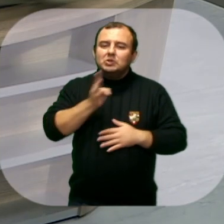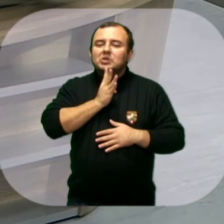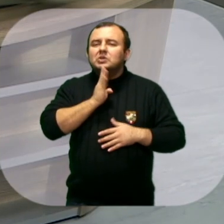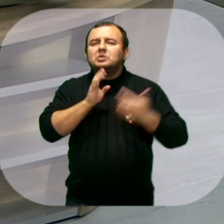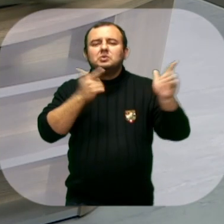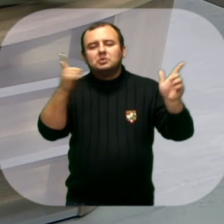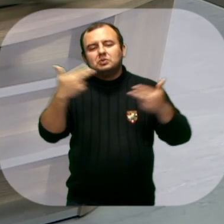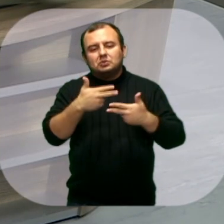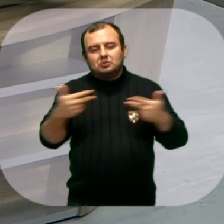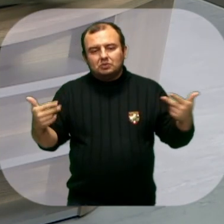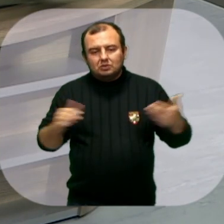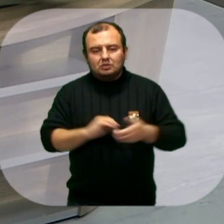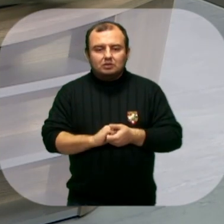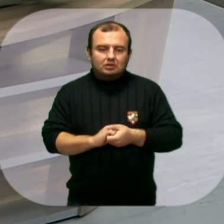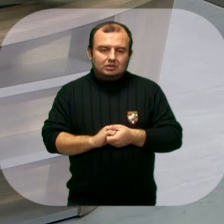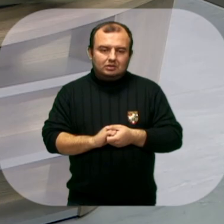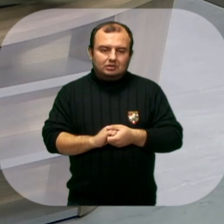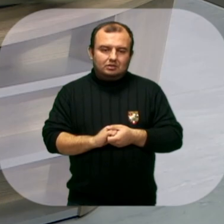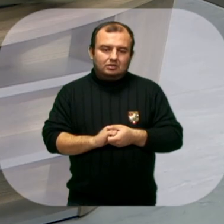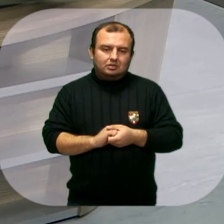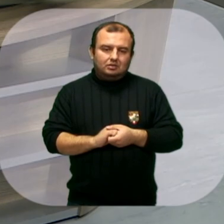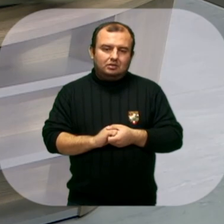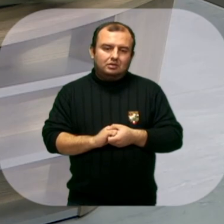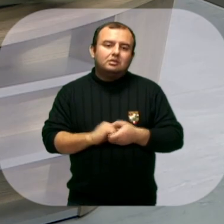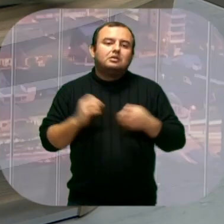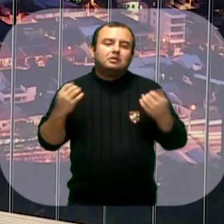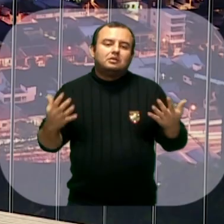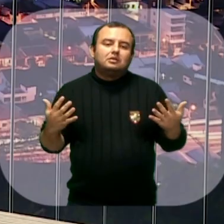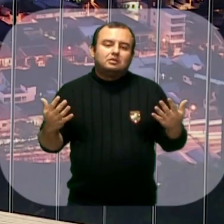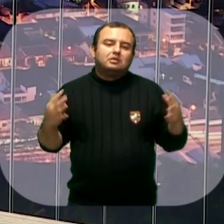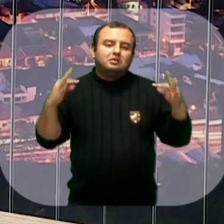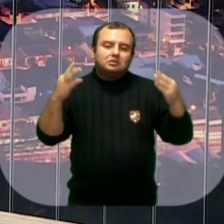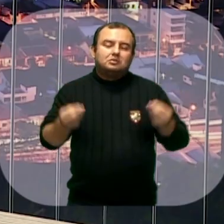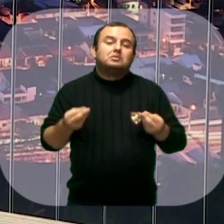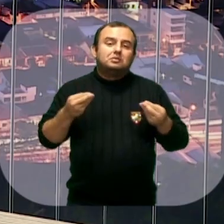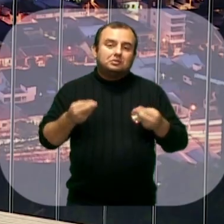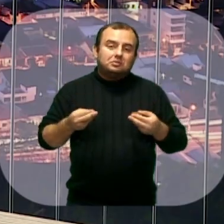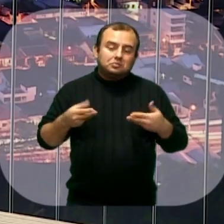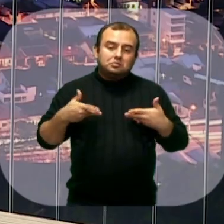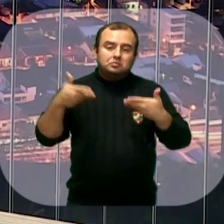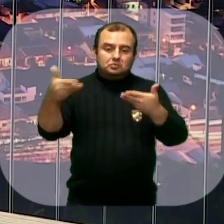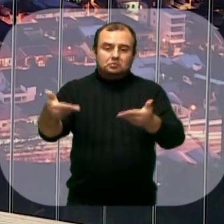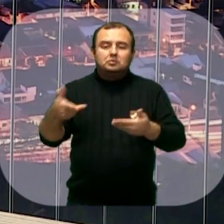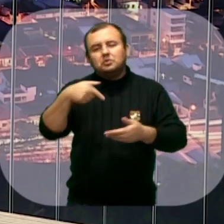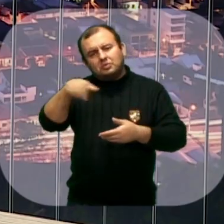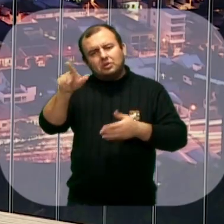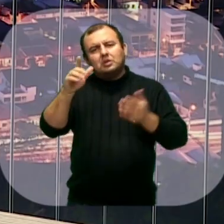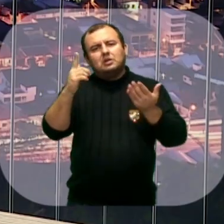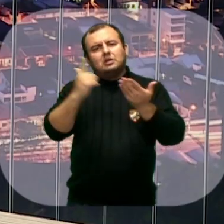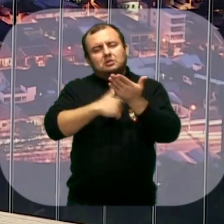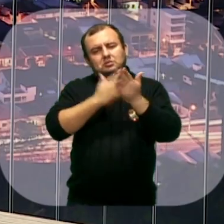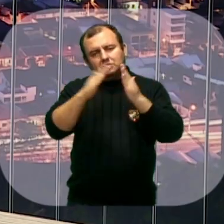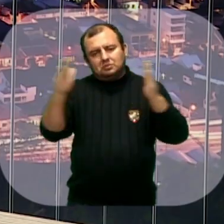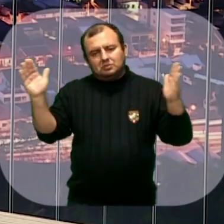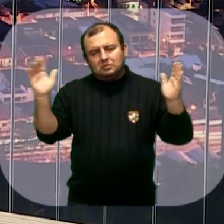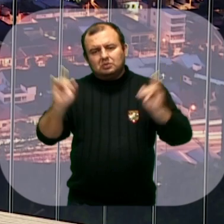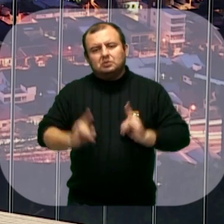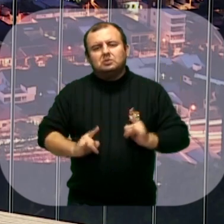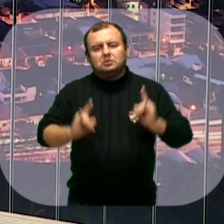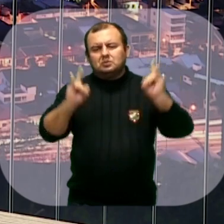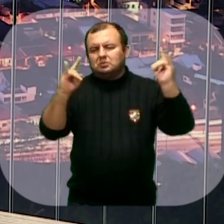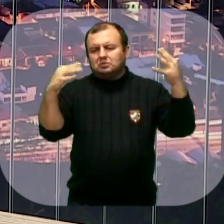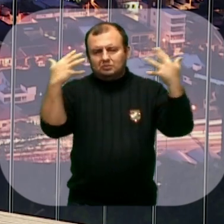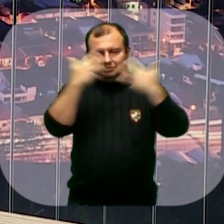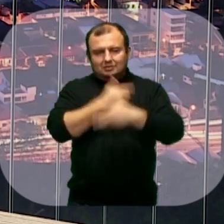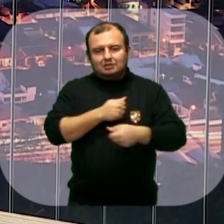outras coisas. E assim, bom, todo mundo está convidado, né? Vamos conhecer, vamos entrar, é um prédio,